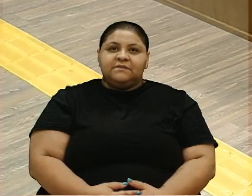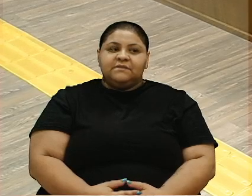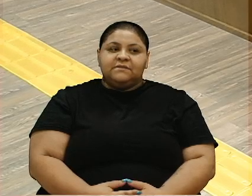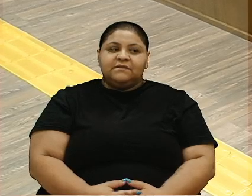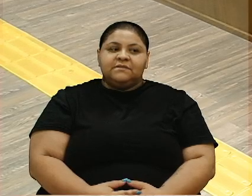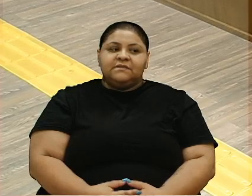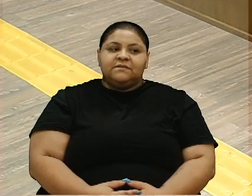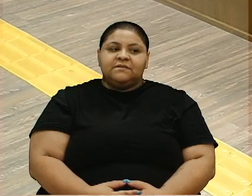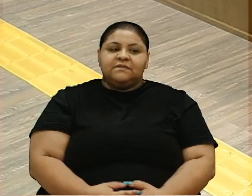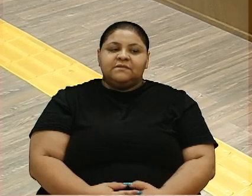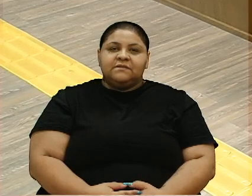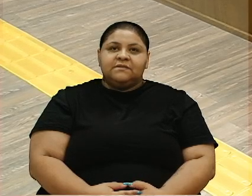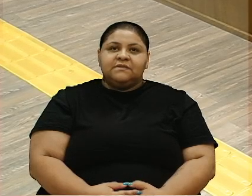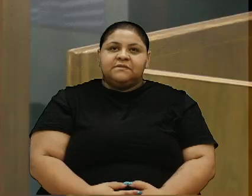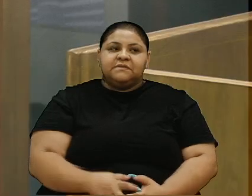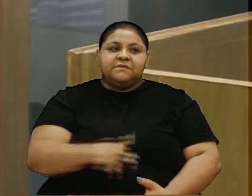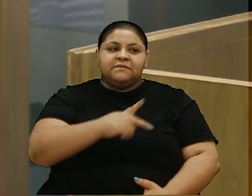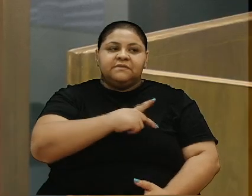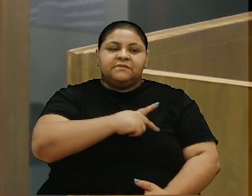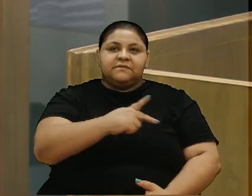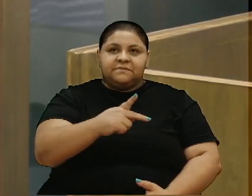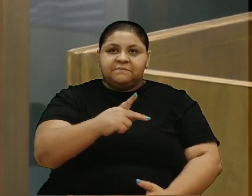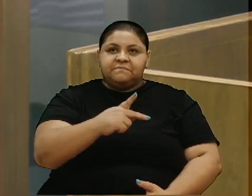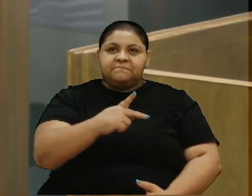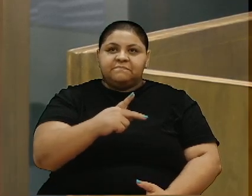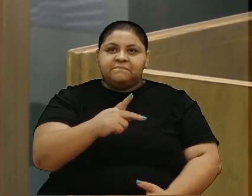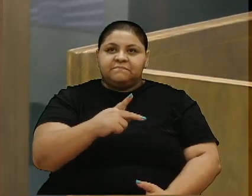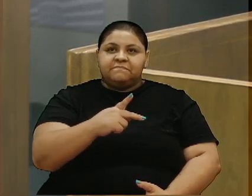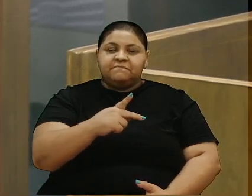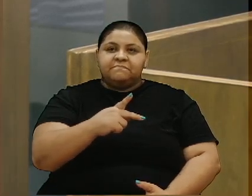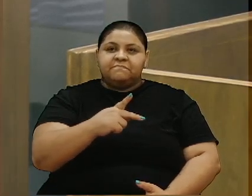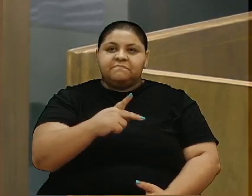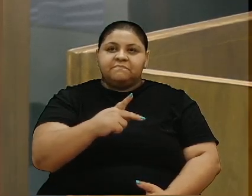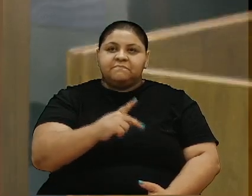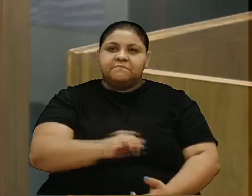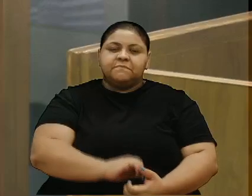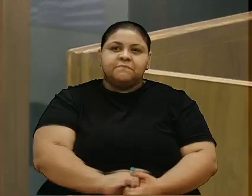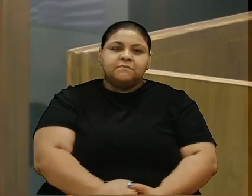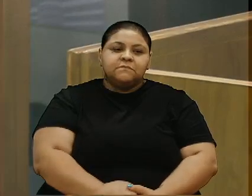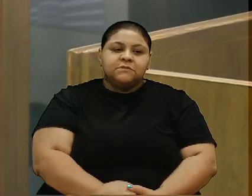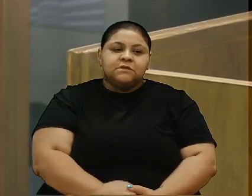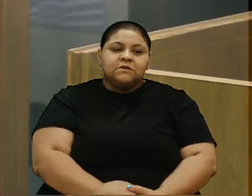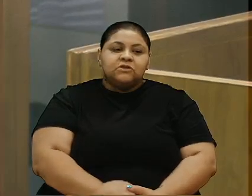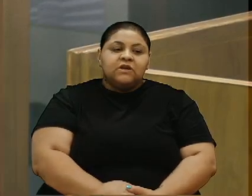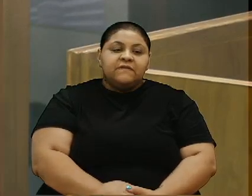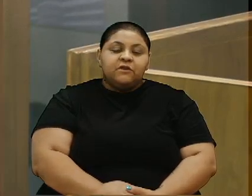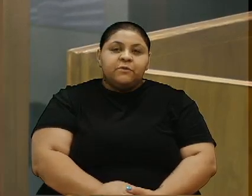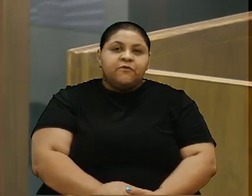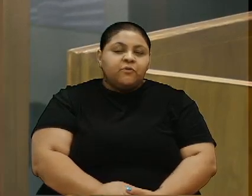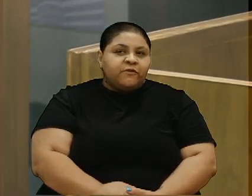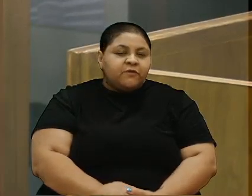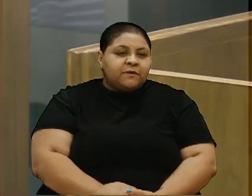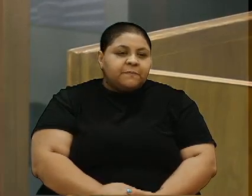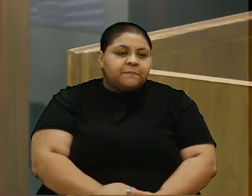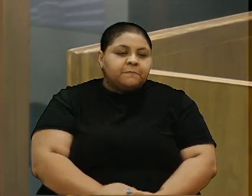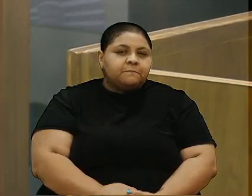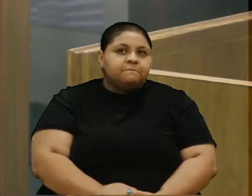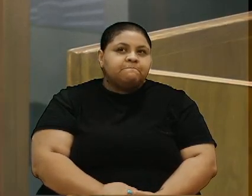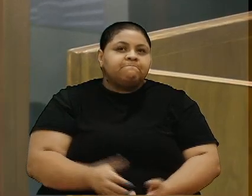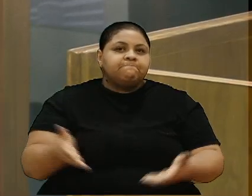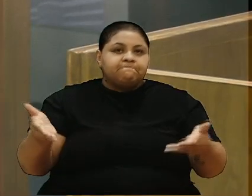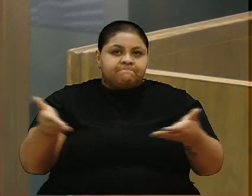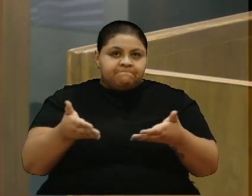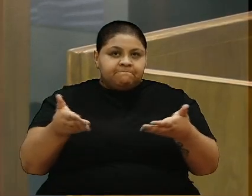Bom, presidente, obrigado pelo espaço. Eu quero